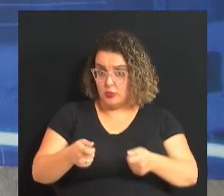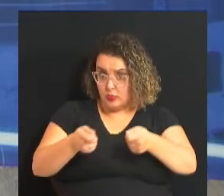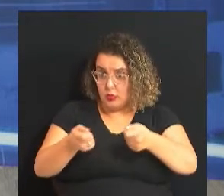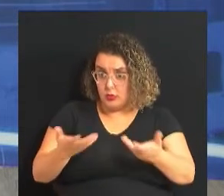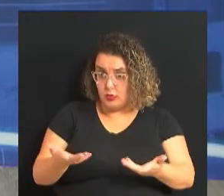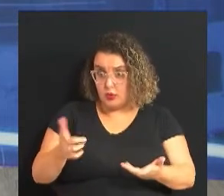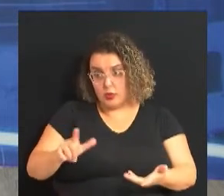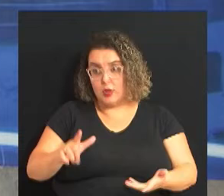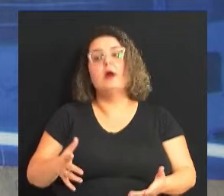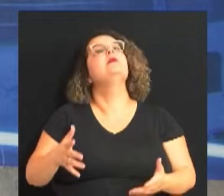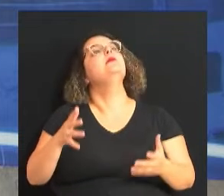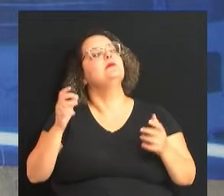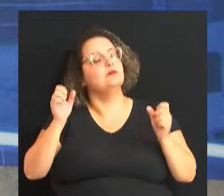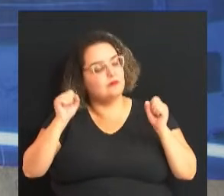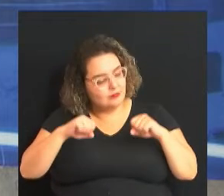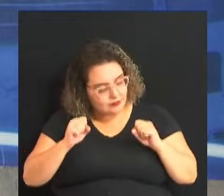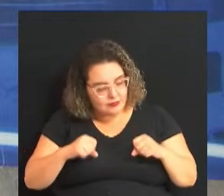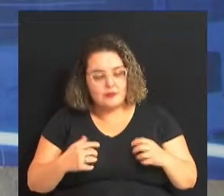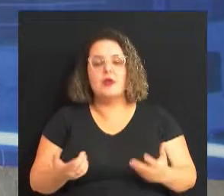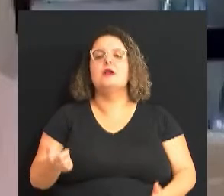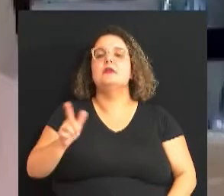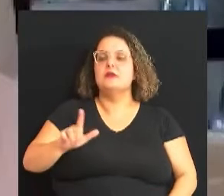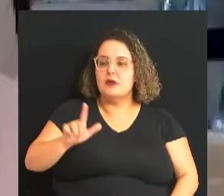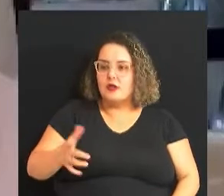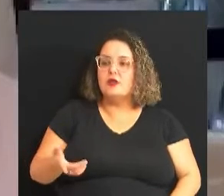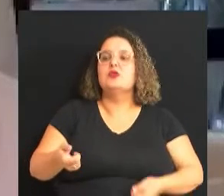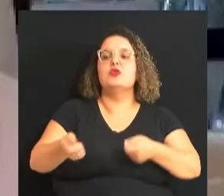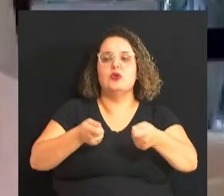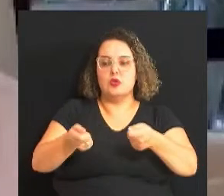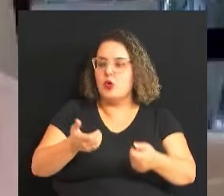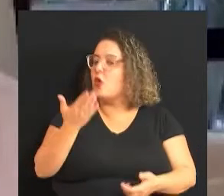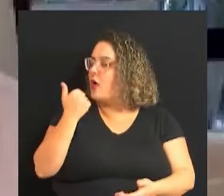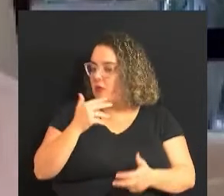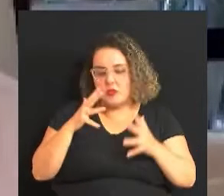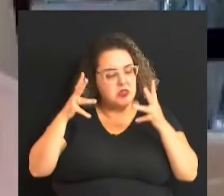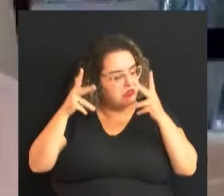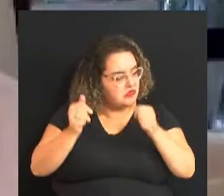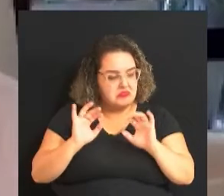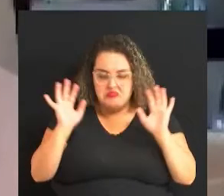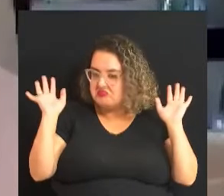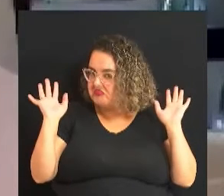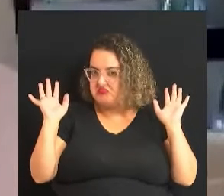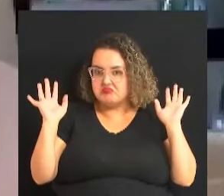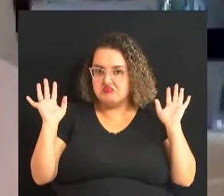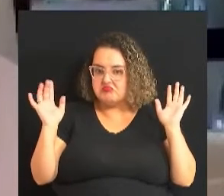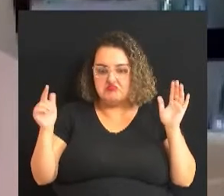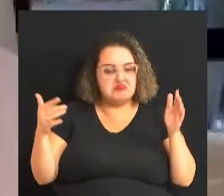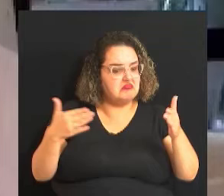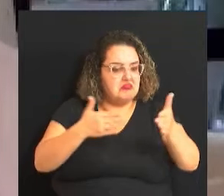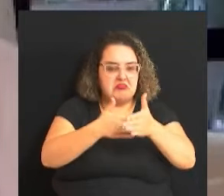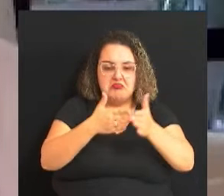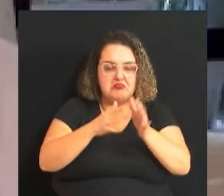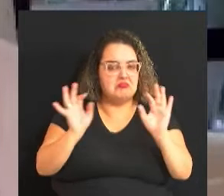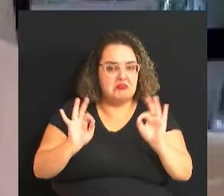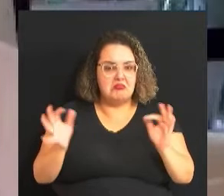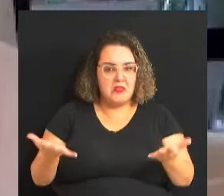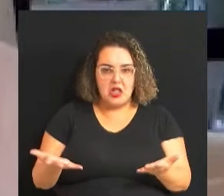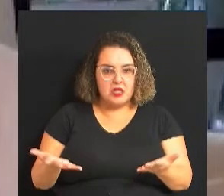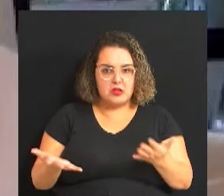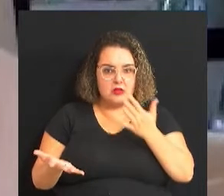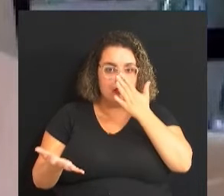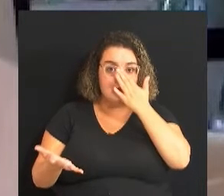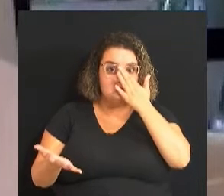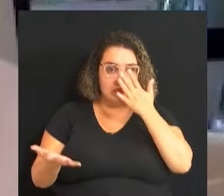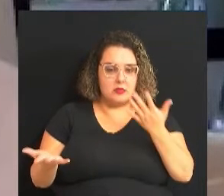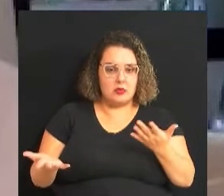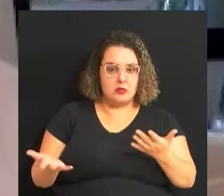De tudo. Claro, exatamente, come de tudo. Não vai ter nenhuma restrição. Se uma pessoa portadora de estômago